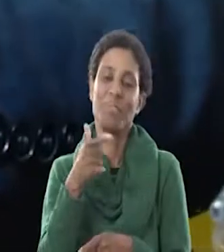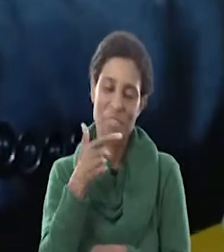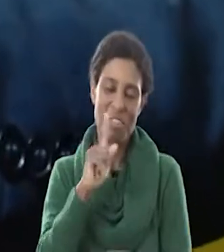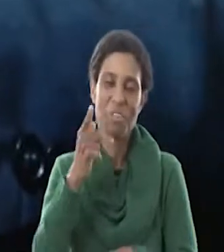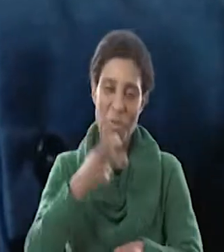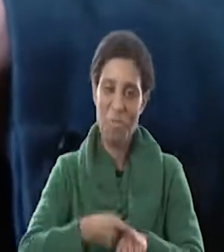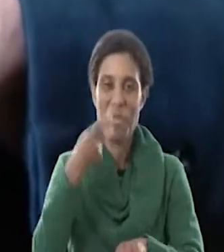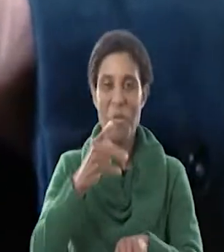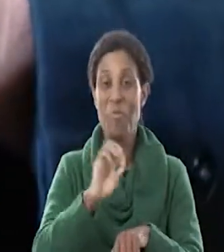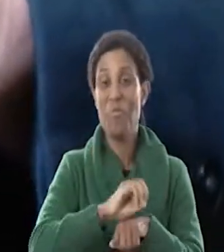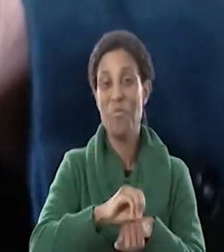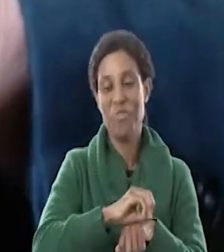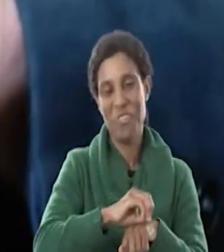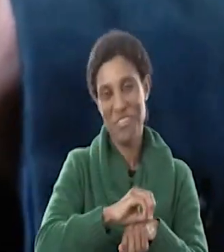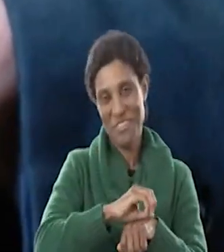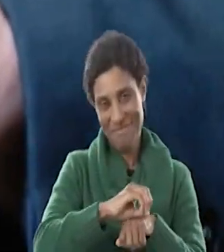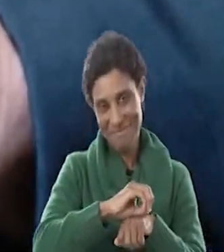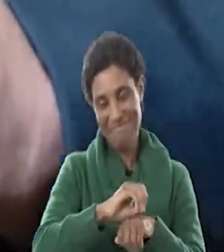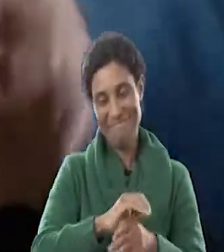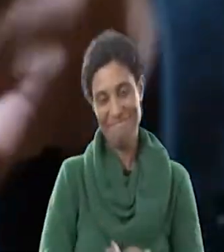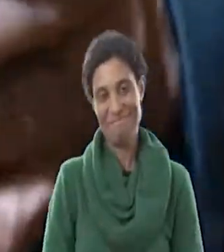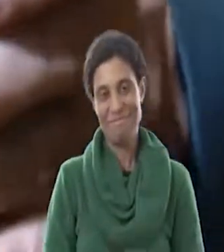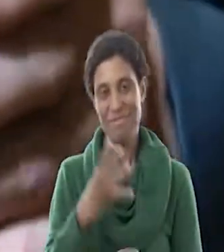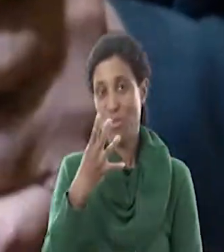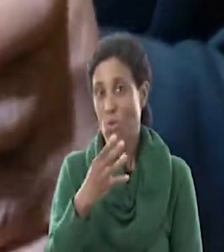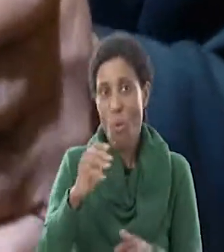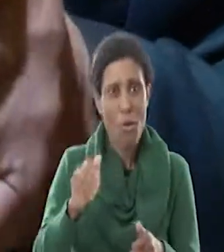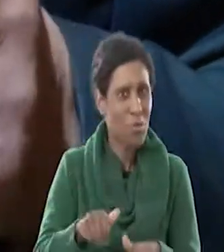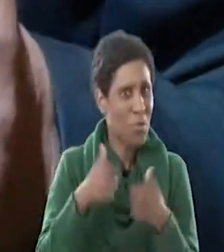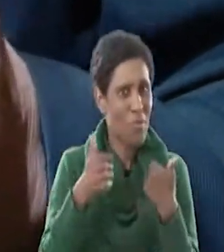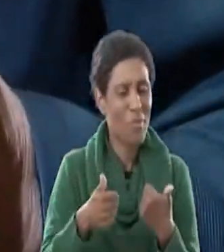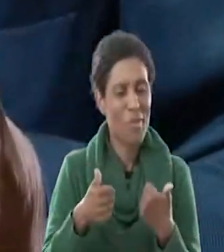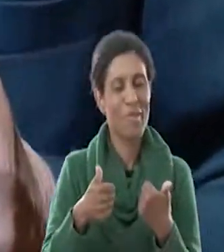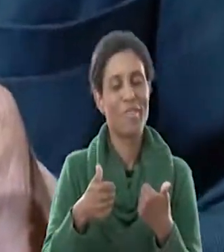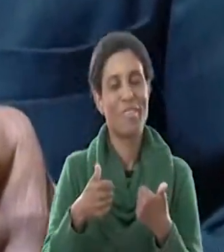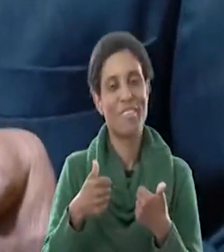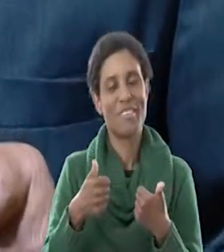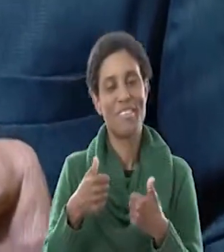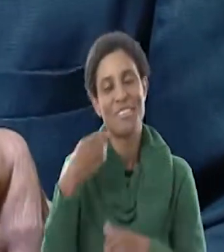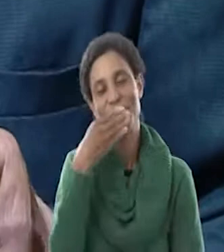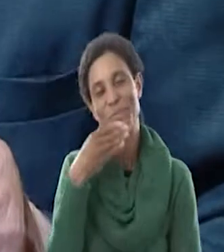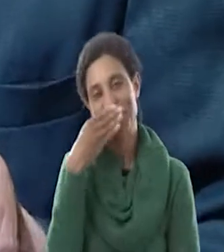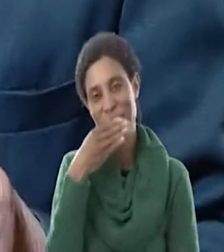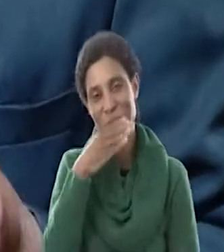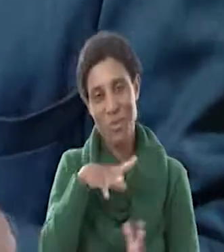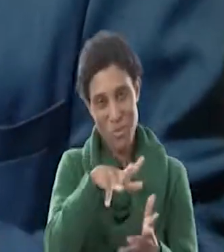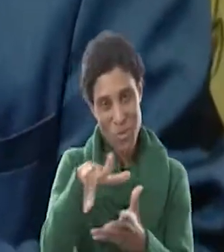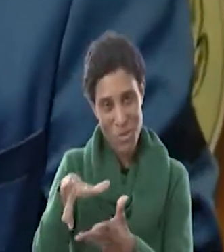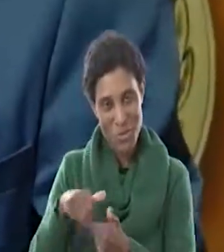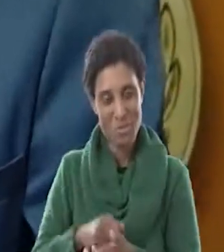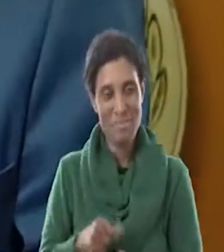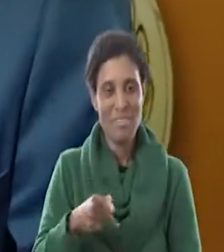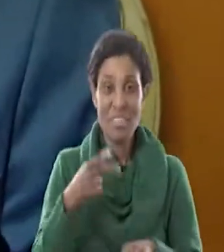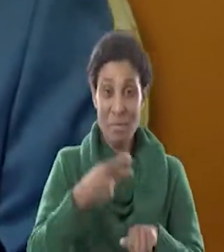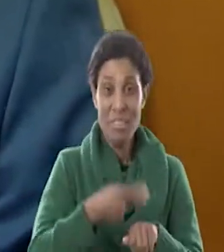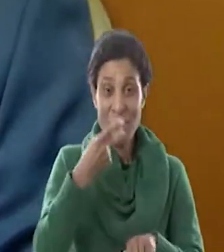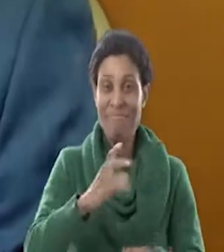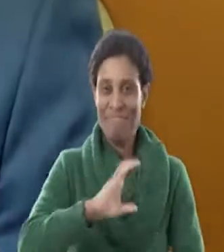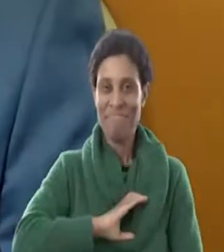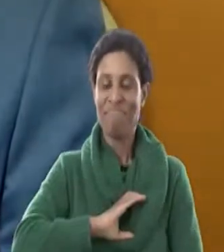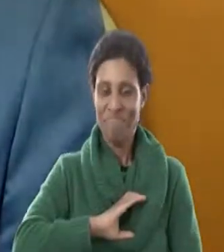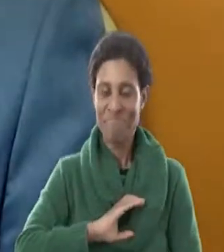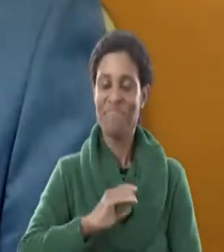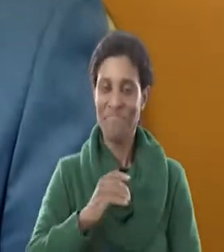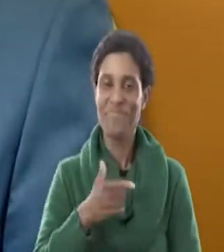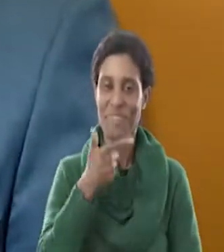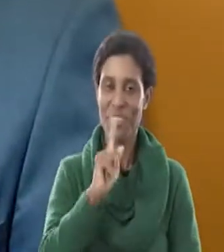considerado medalha de ouro como o melhor, um dos 4 melhores mel do mundo que nós ganhamos. Esse é um dos premiados? Um dos premiados. Quando foi a premiação desse?